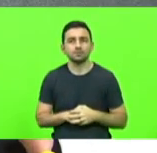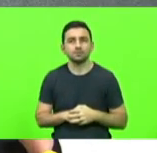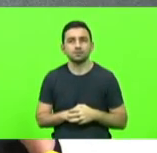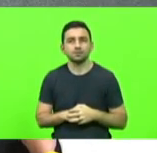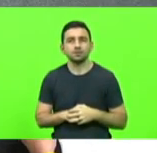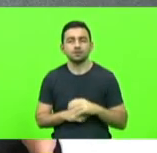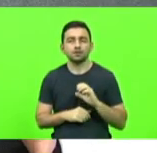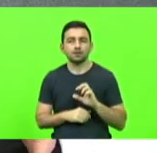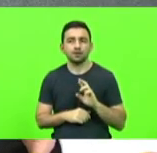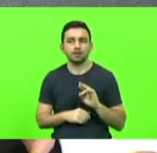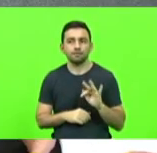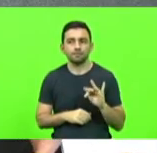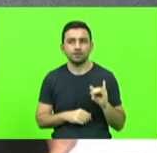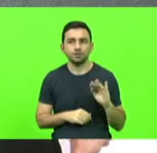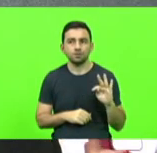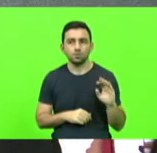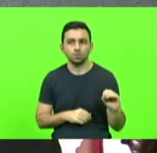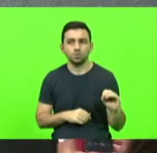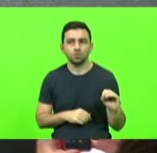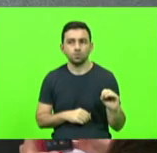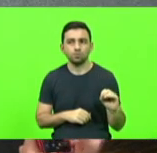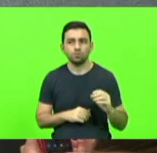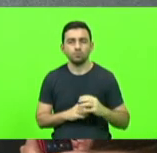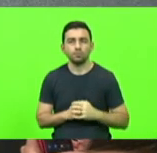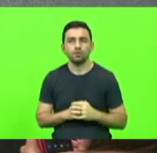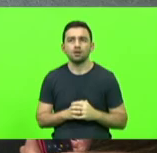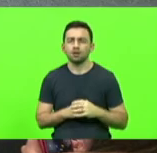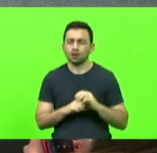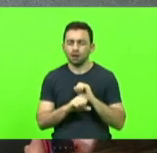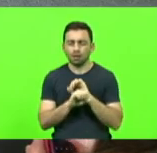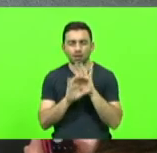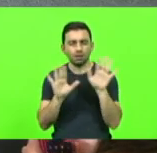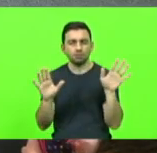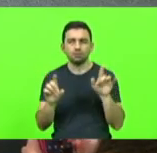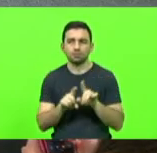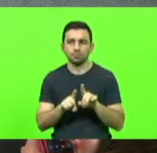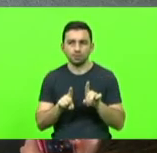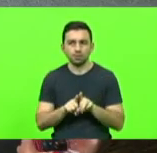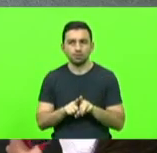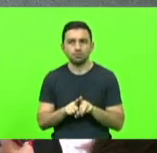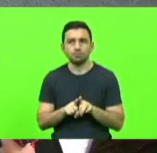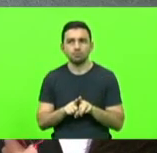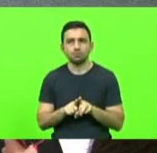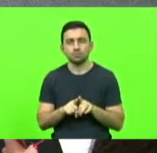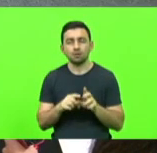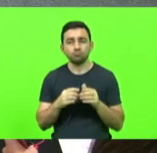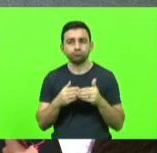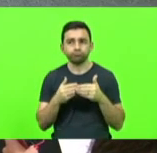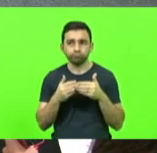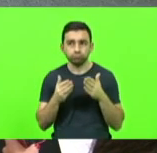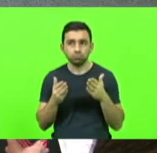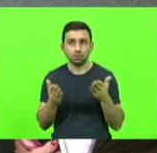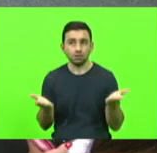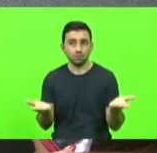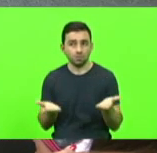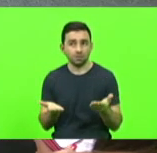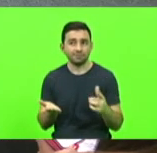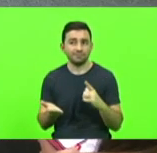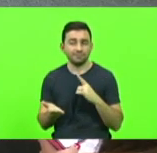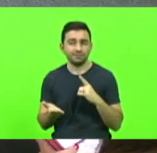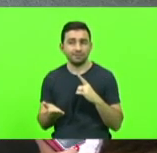Crefito. E muito esclarecedor também. Abriu uma série